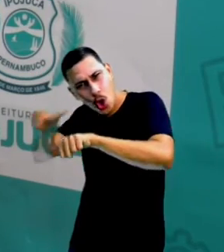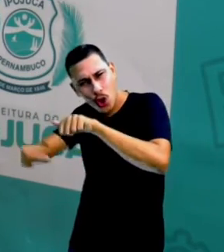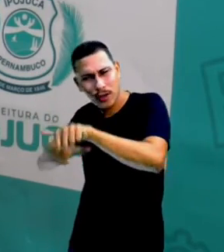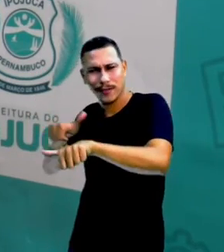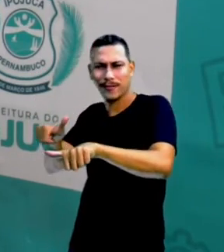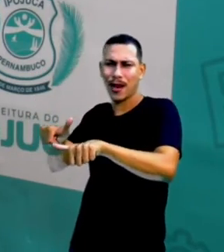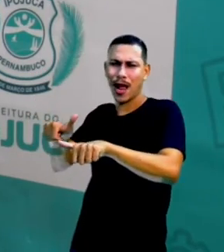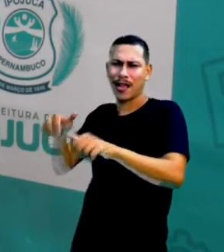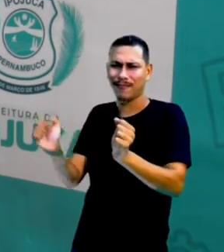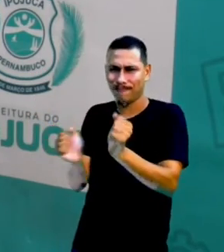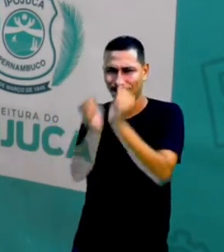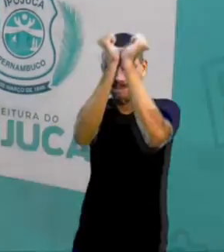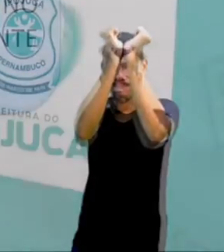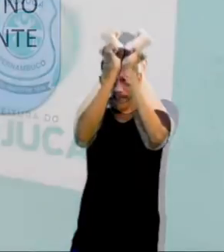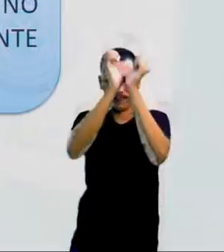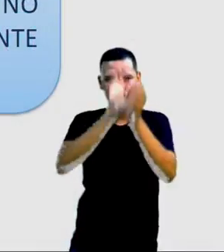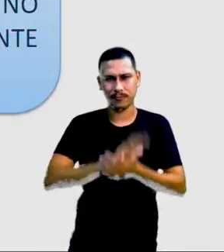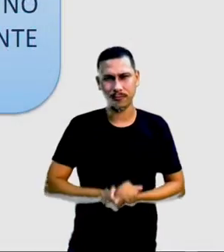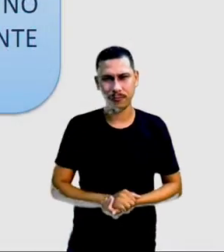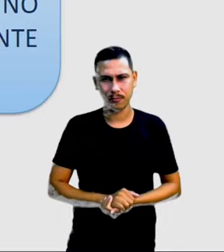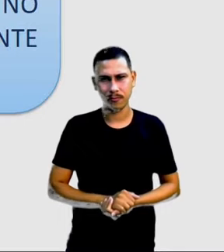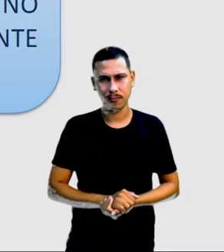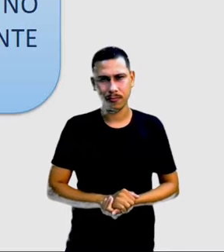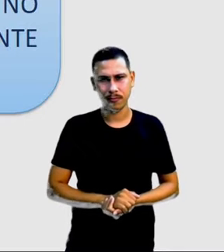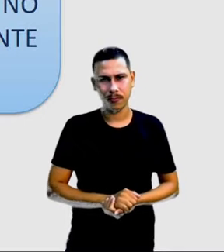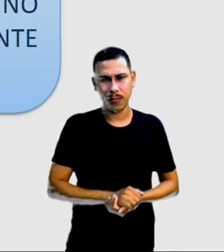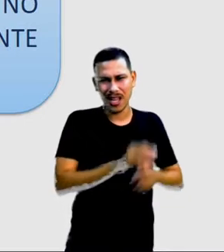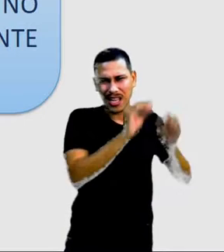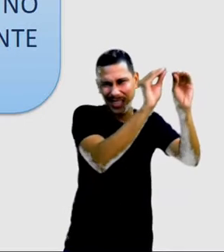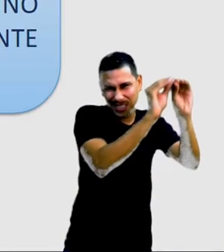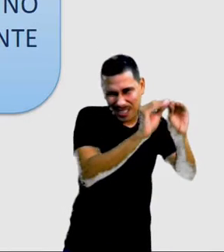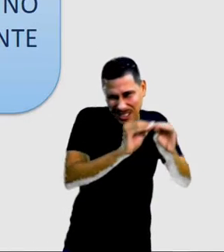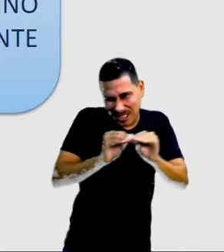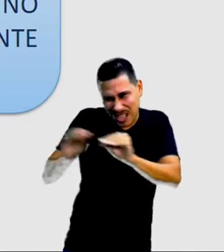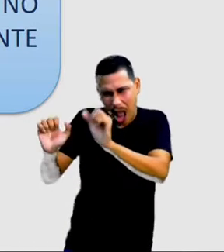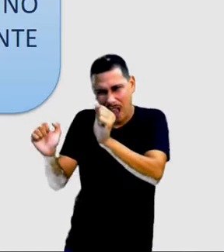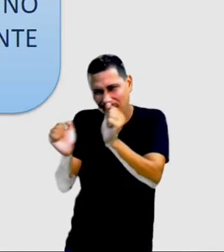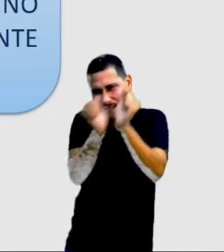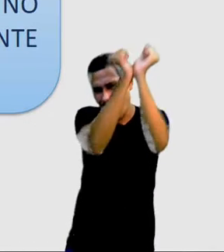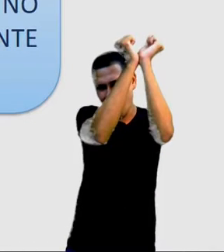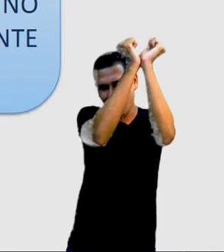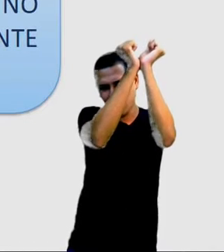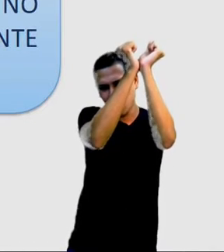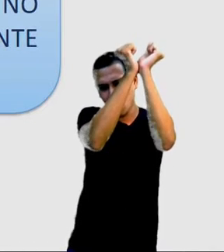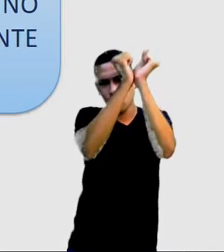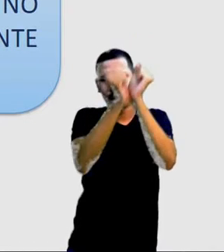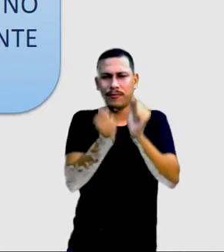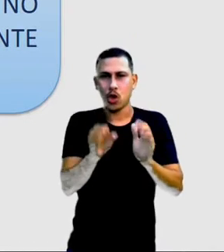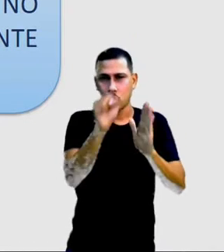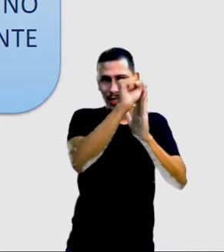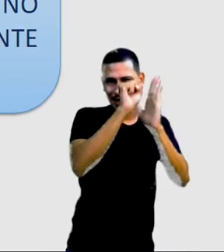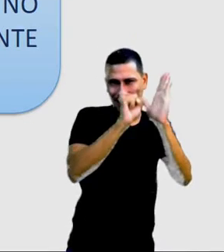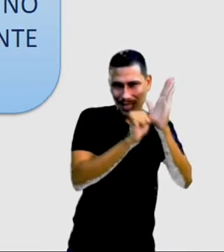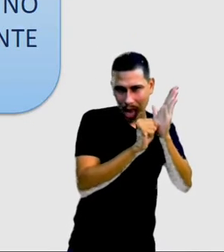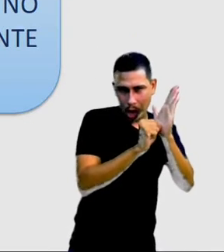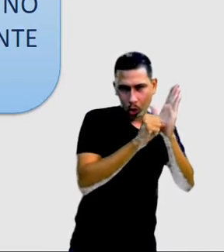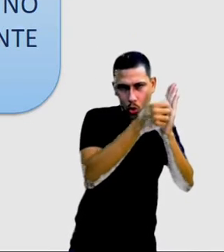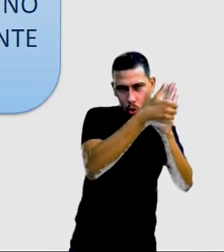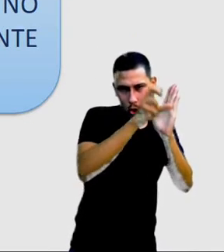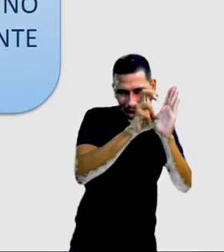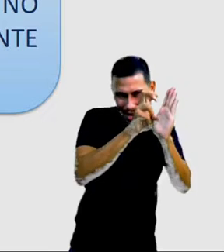escravos. O tráfico negreiro foi uma atividade realizada entre o século XV